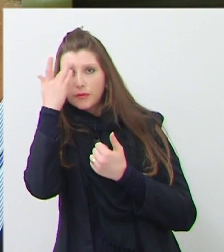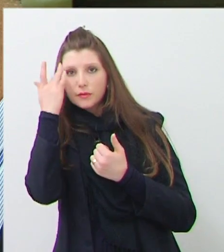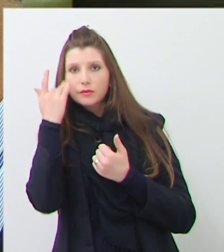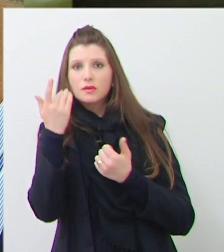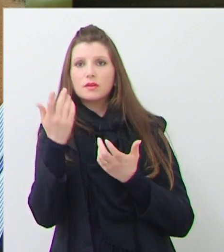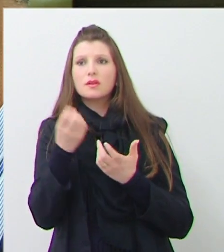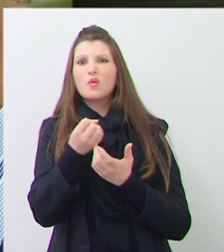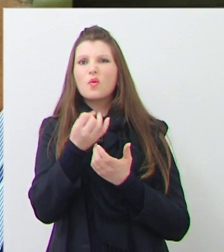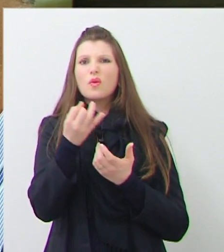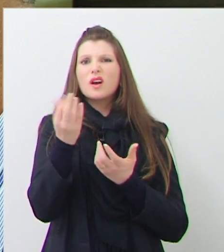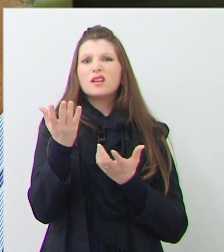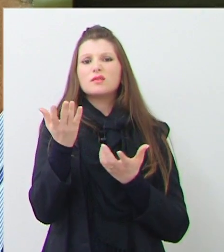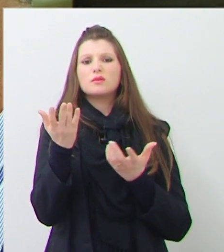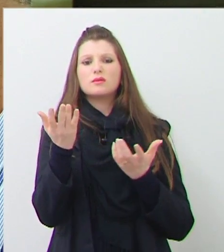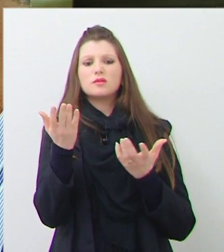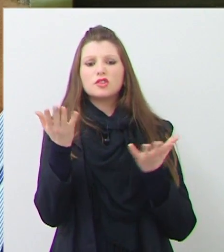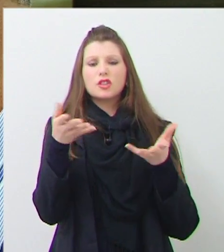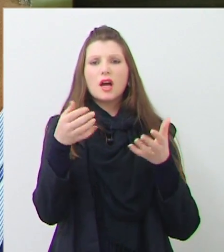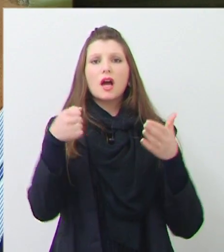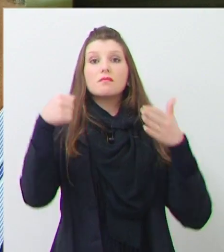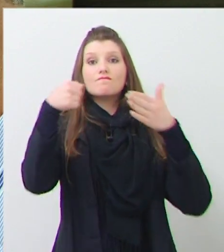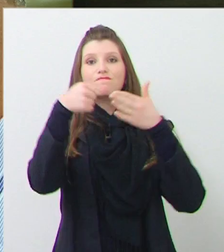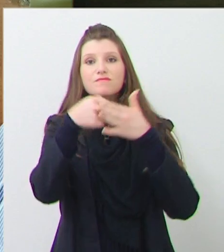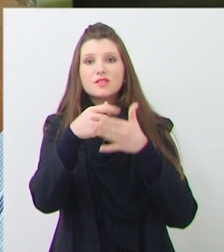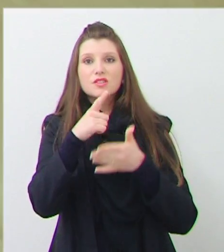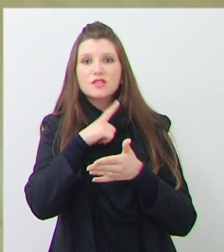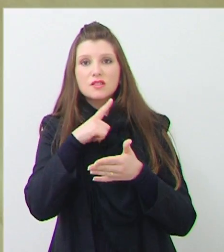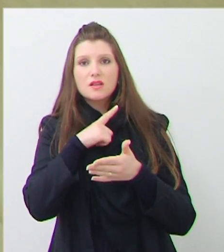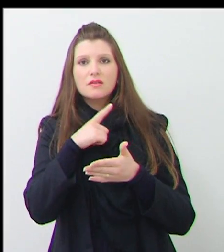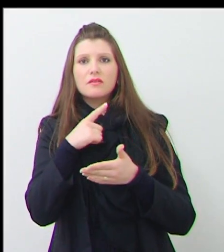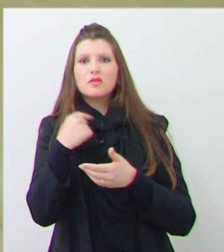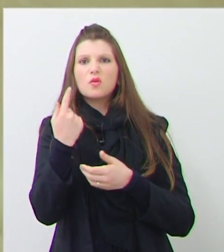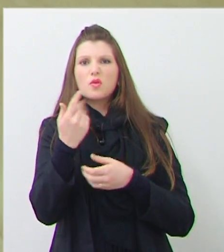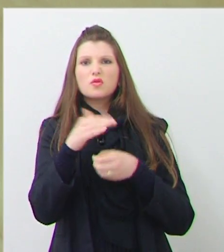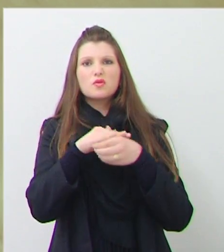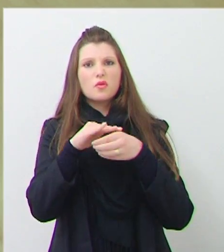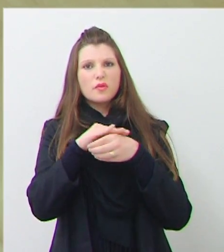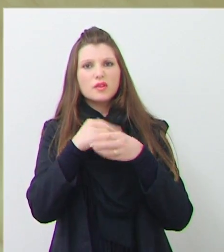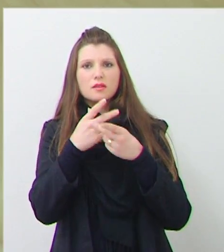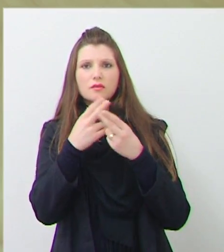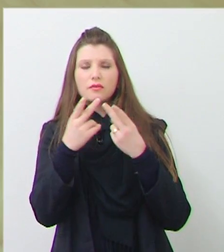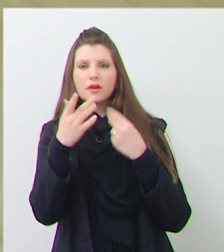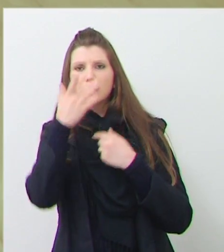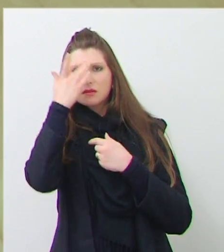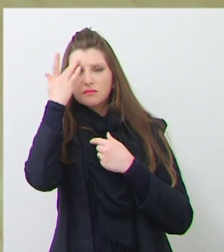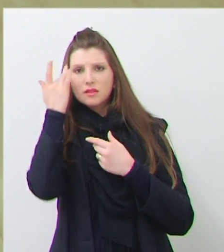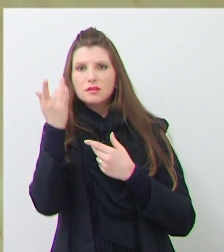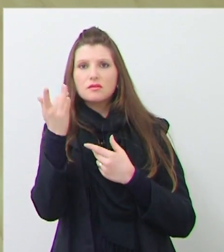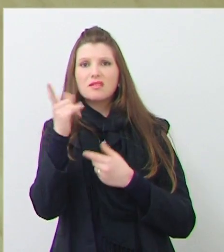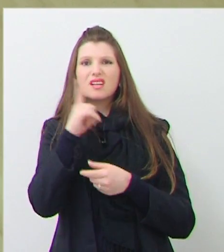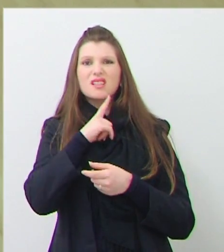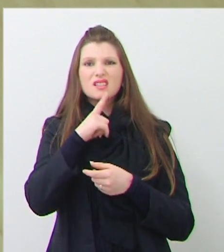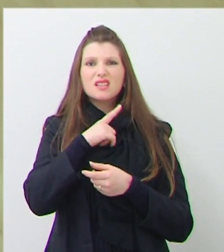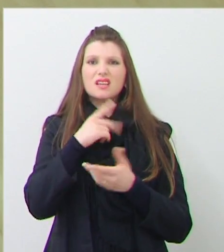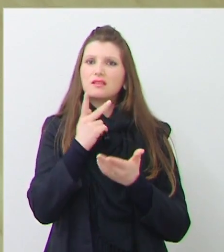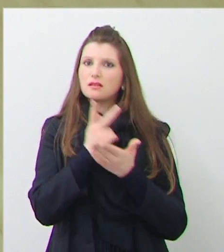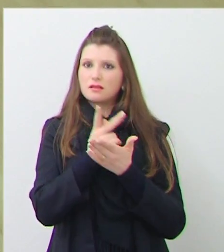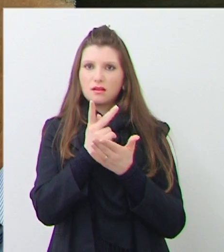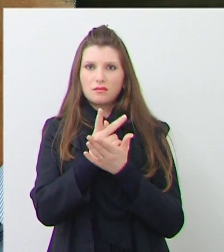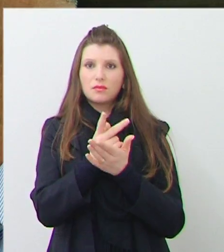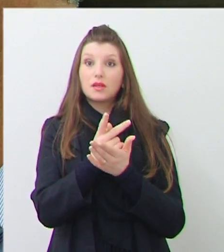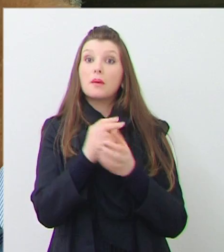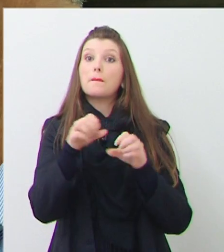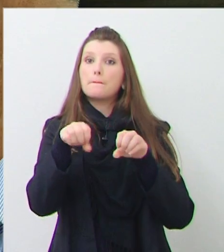de quantos acidentes já teve ali naquela localidade? Na verdade, conversando com várias pessoas, de vez em quando tem algum, principalmente